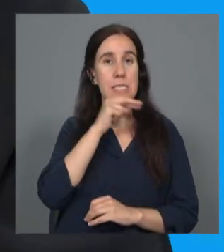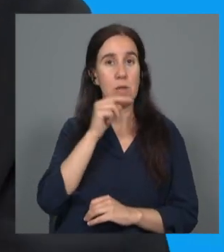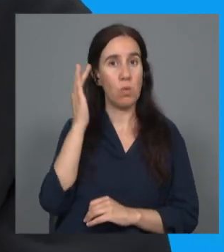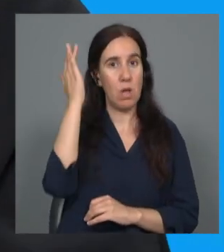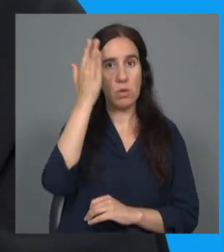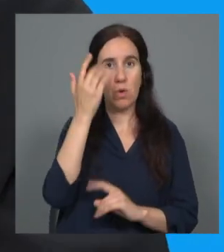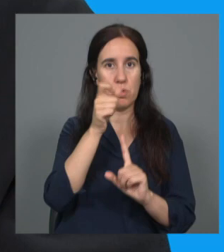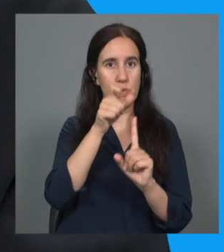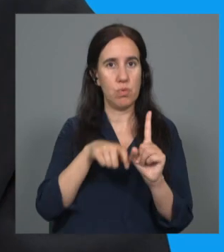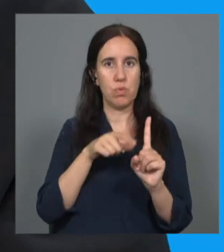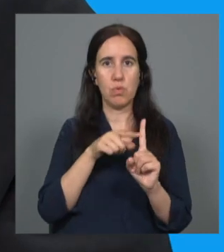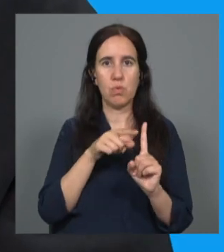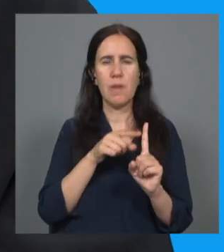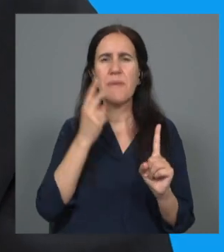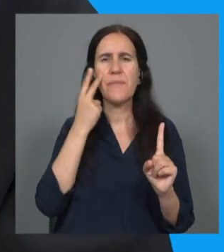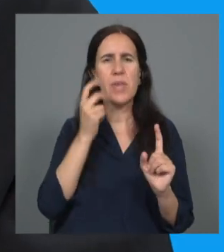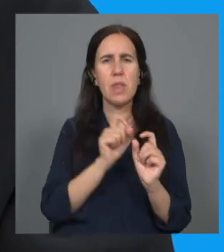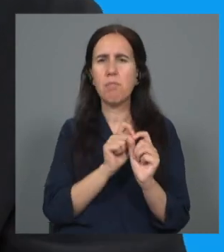gastou totalmente a sua vida